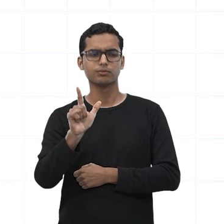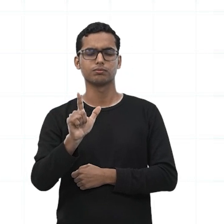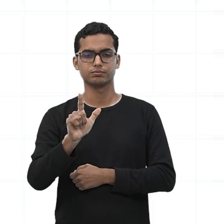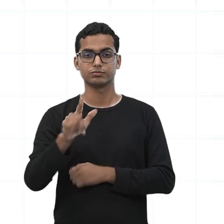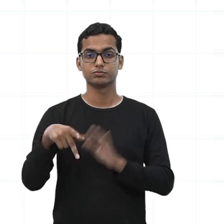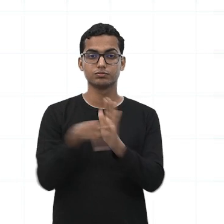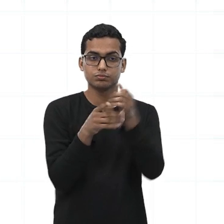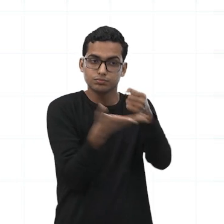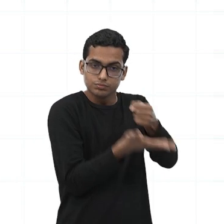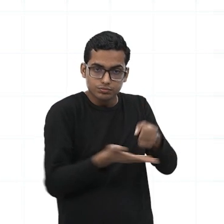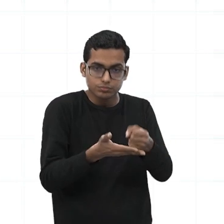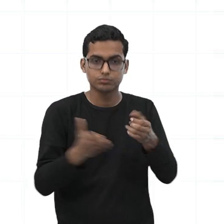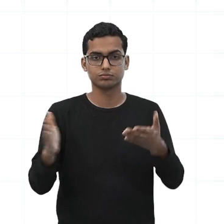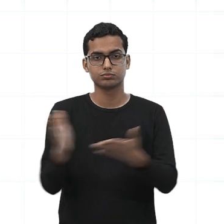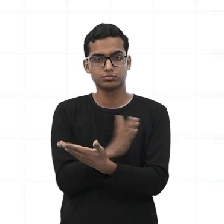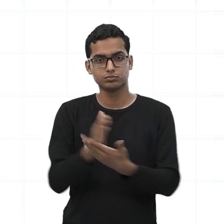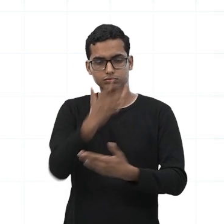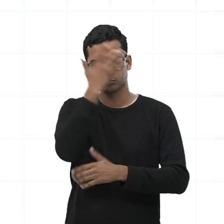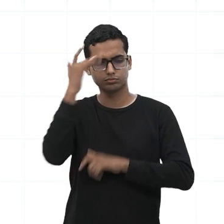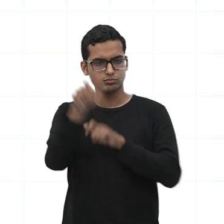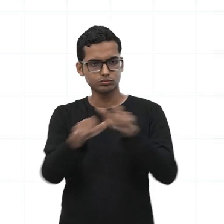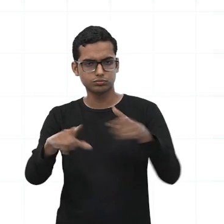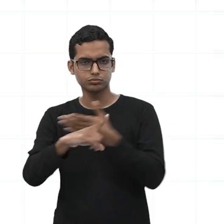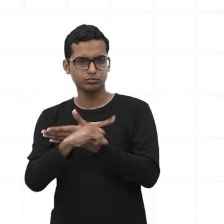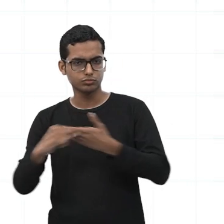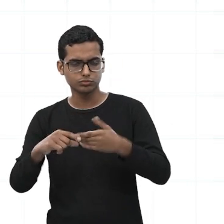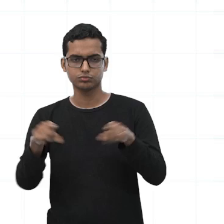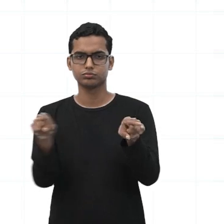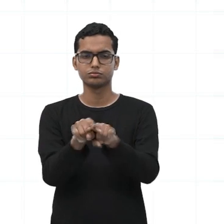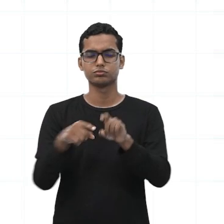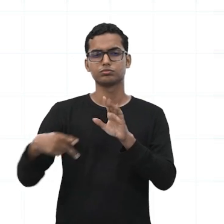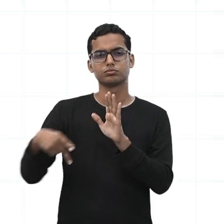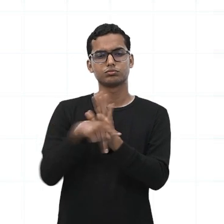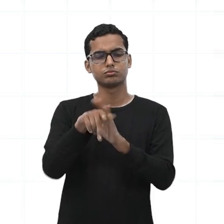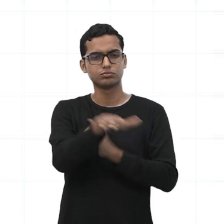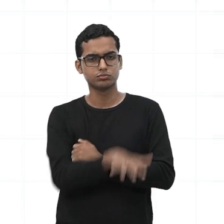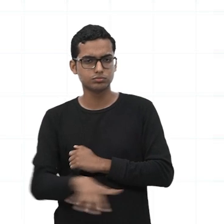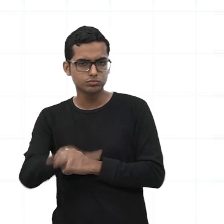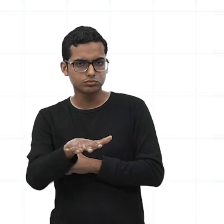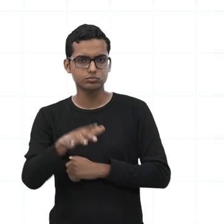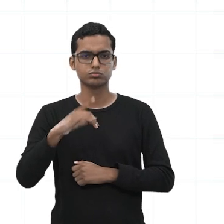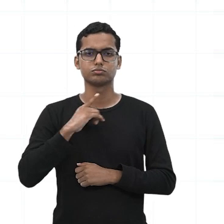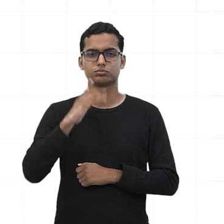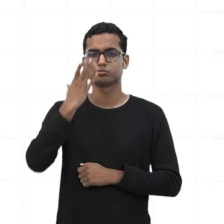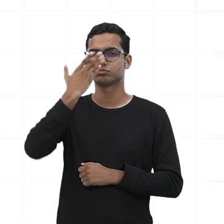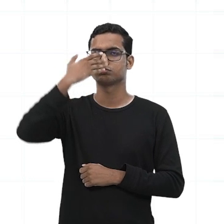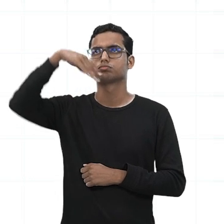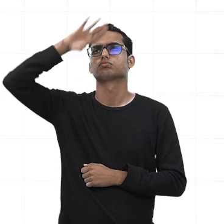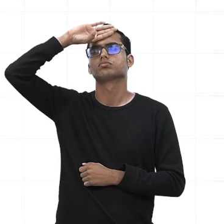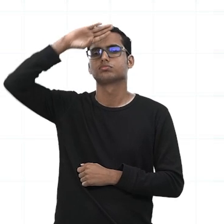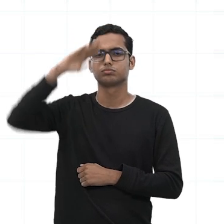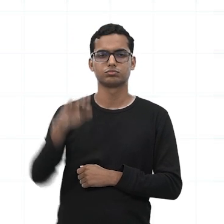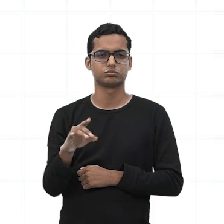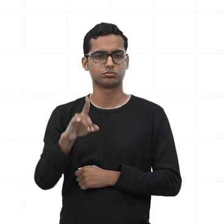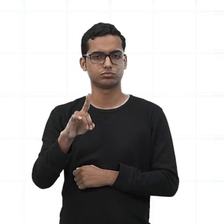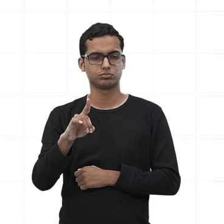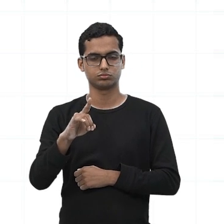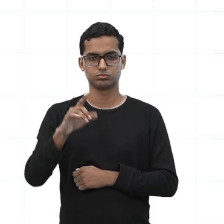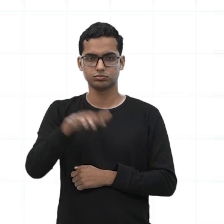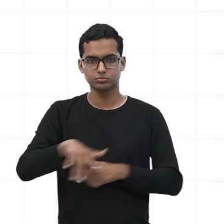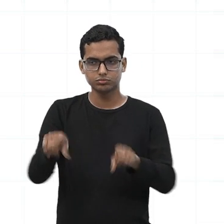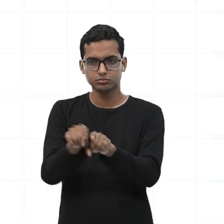alguns dramaturgos pegam alguns livros, por exemplo, Romeu e Julieta, de Shakespeare. Então,